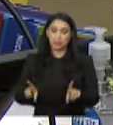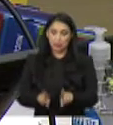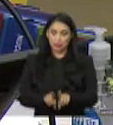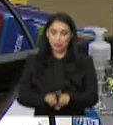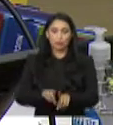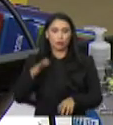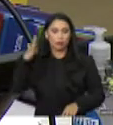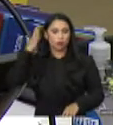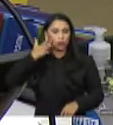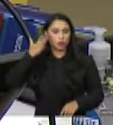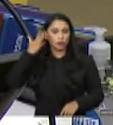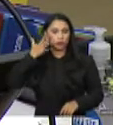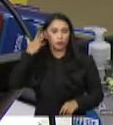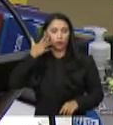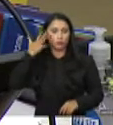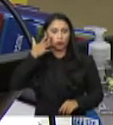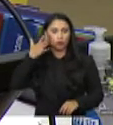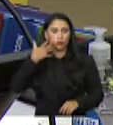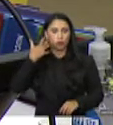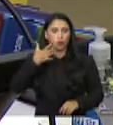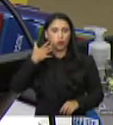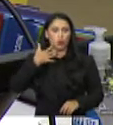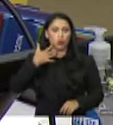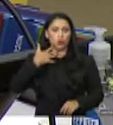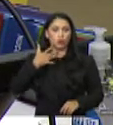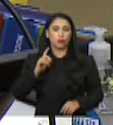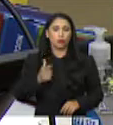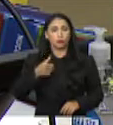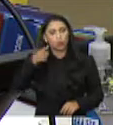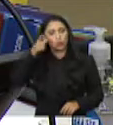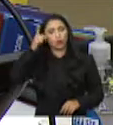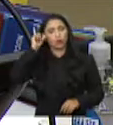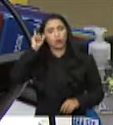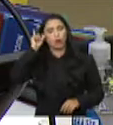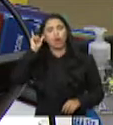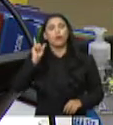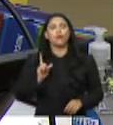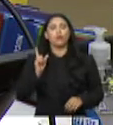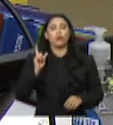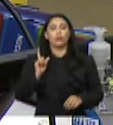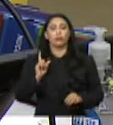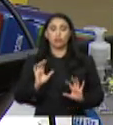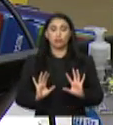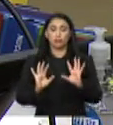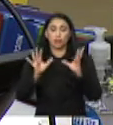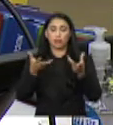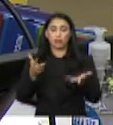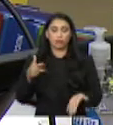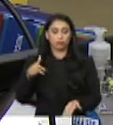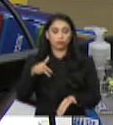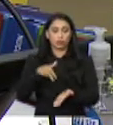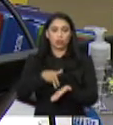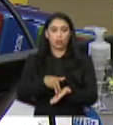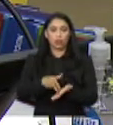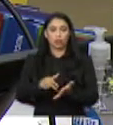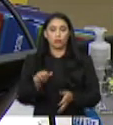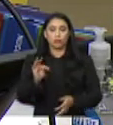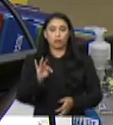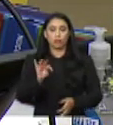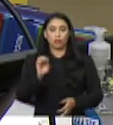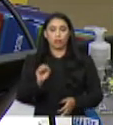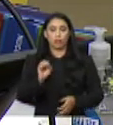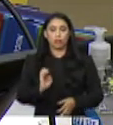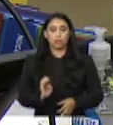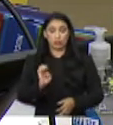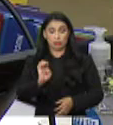palavras e sua fala na Assunção da presidência do Tribunal Superior Eleitoral o que certamente